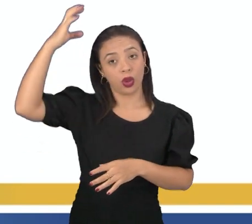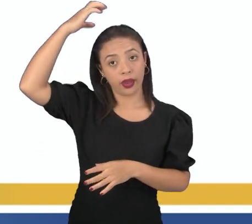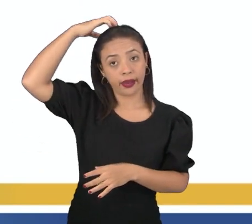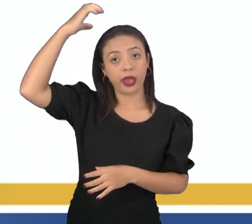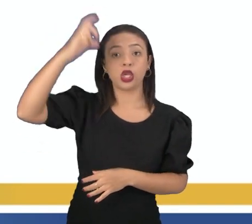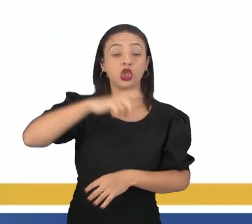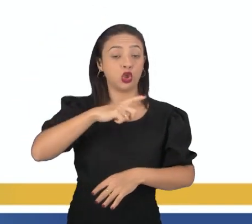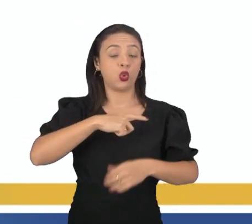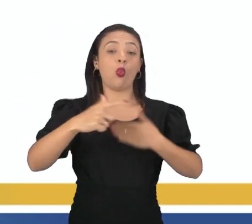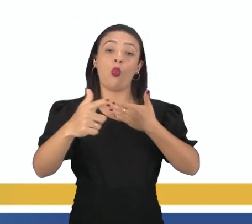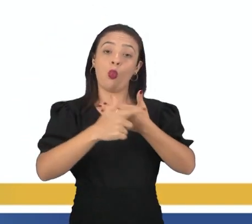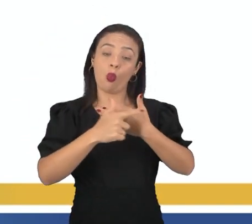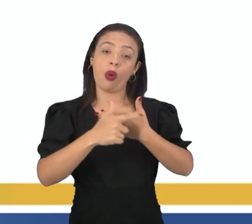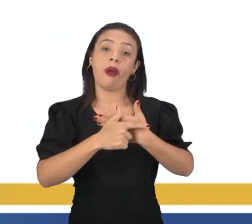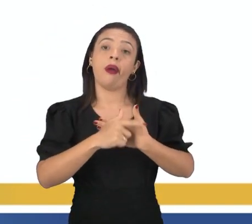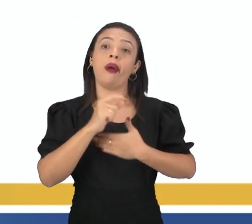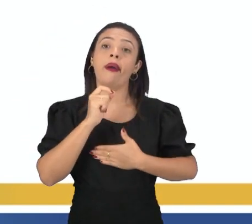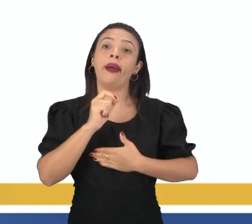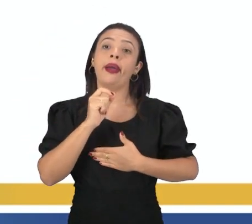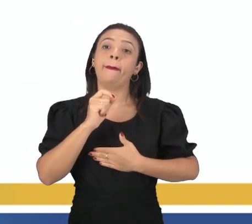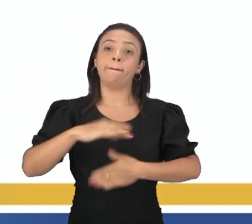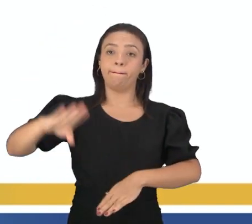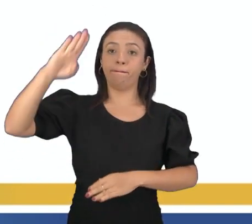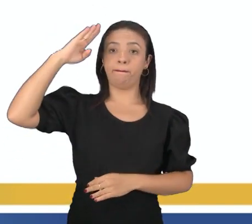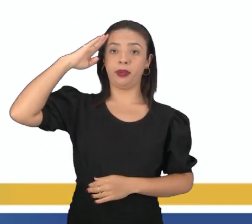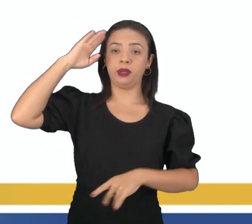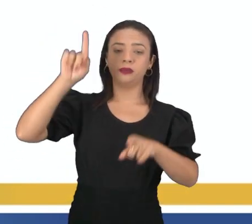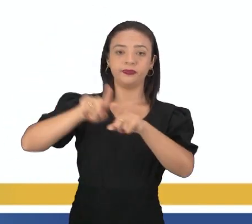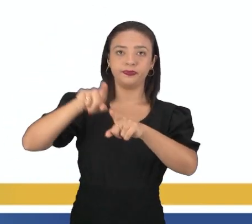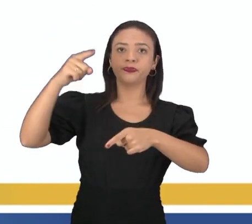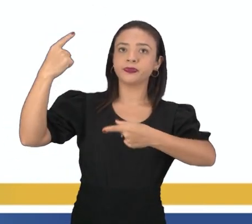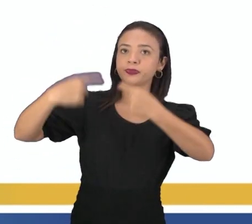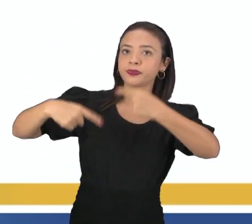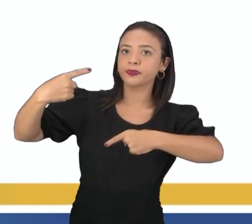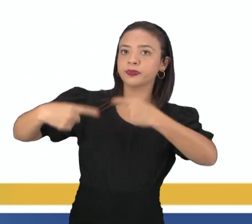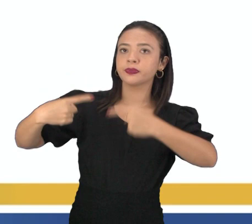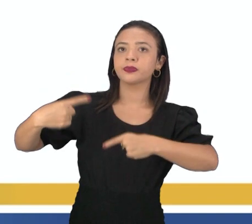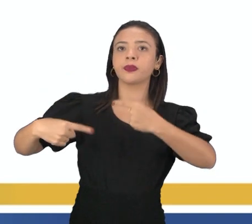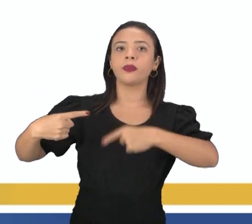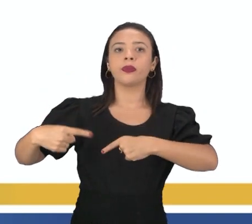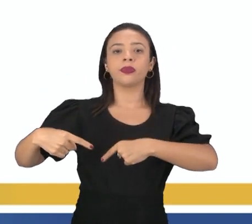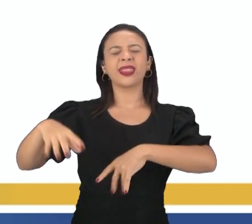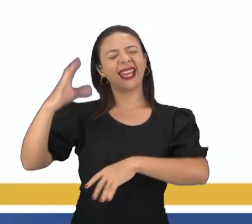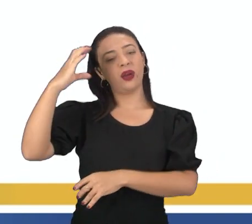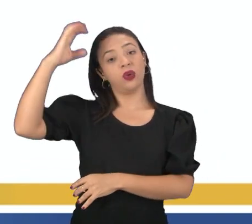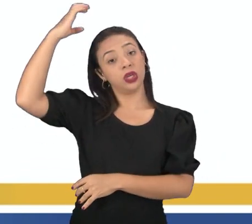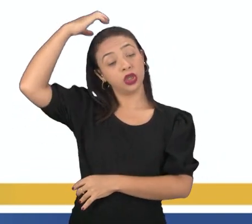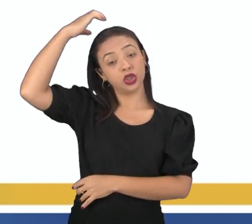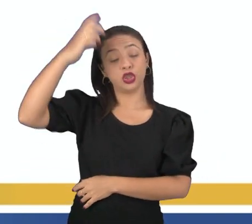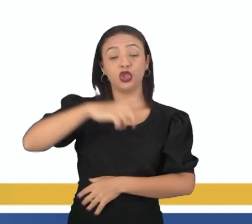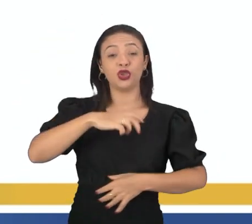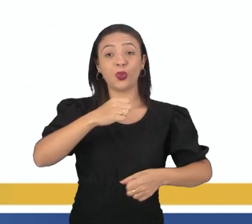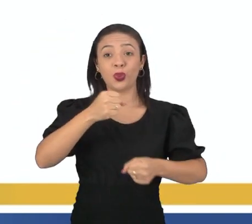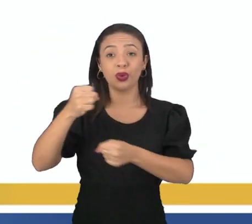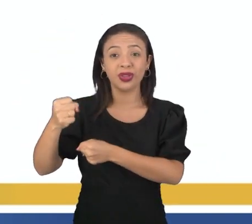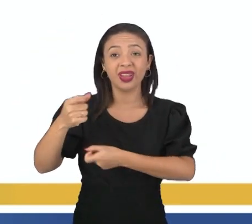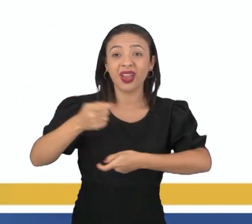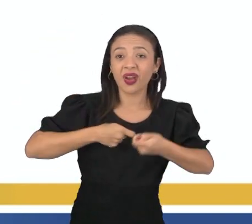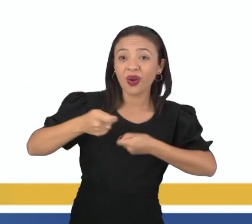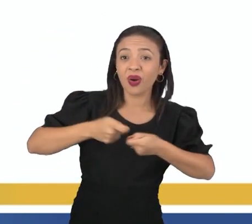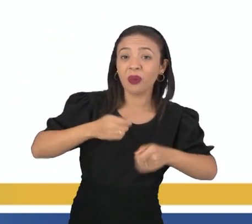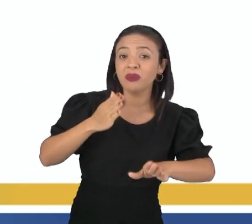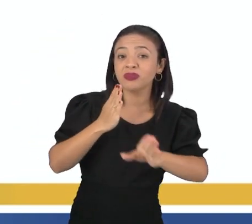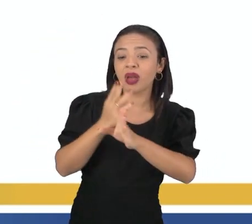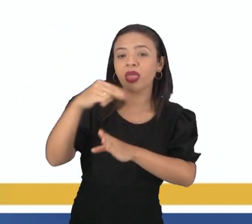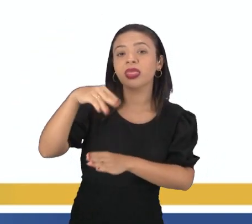políticas, foi o que a gente acabou de abordar. Sem cumprir atividades administrativas, o rei tinha seus poderes limitados pela ação